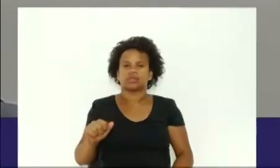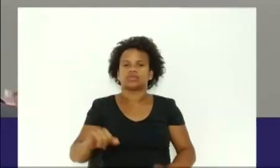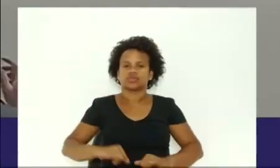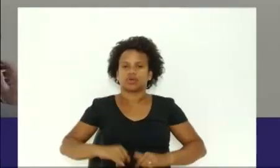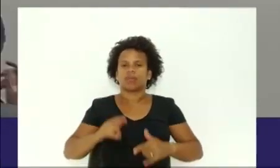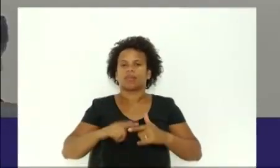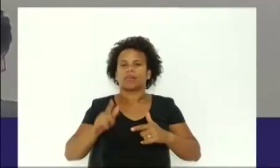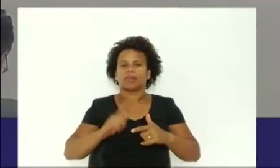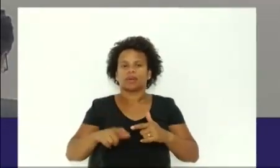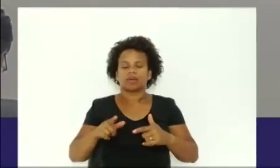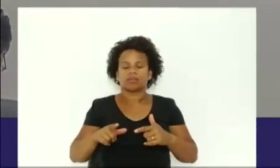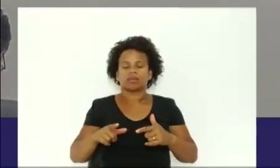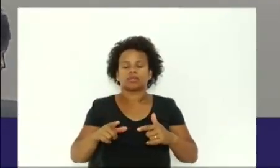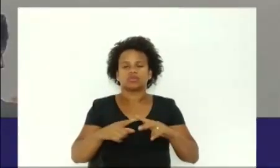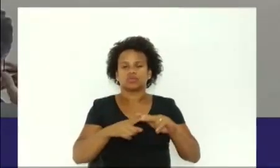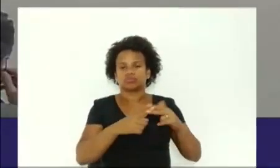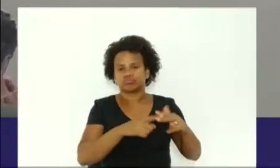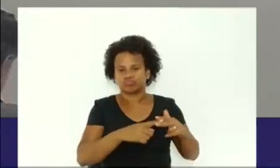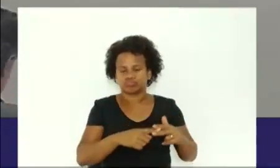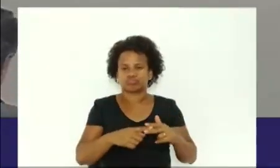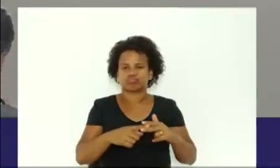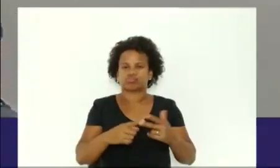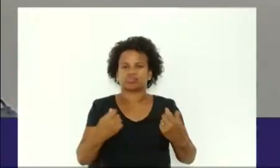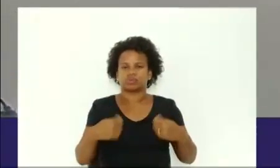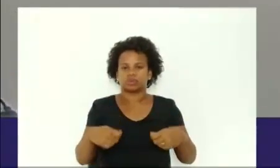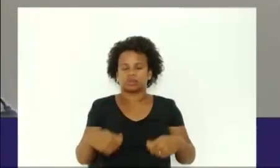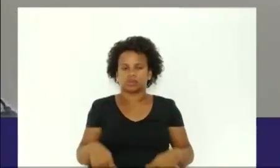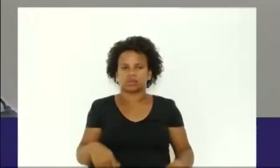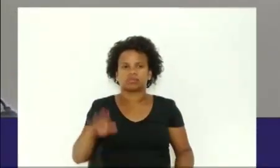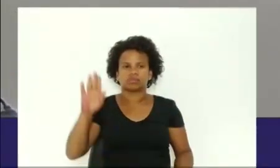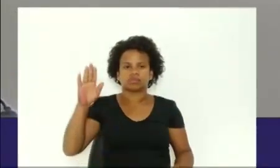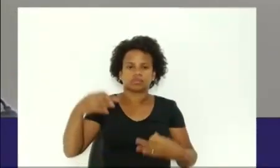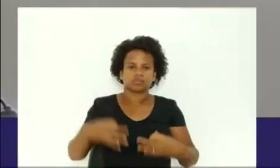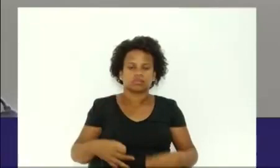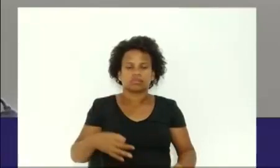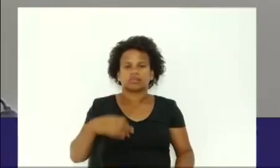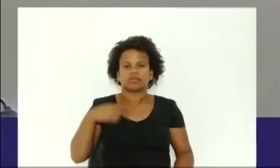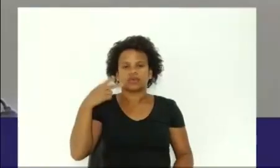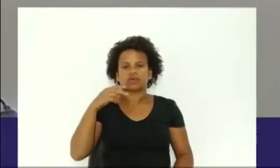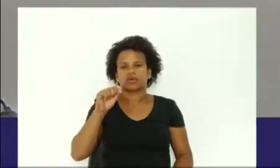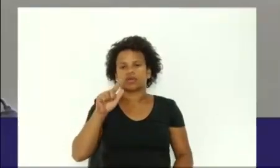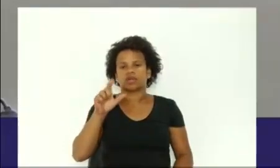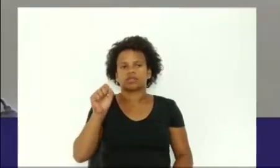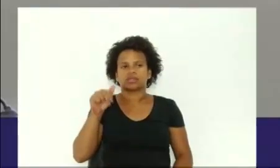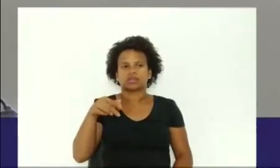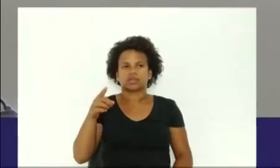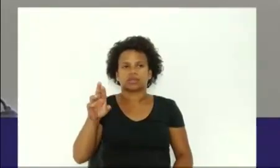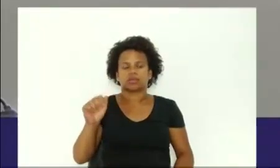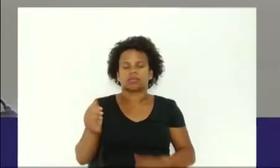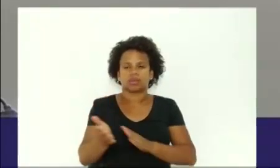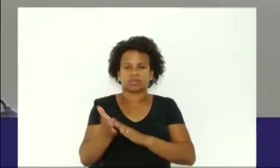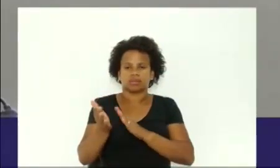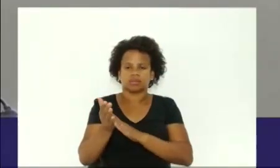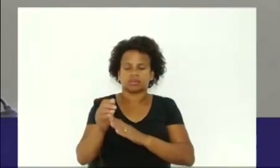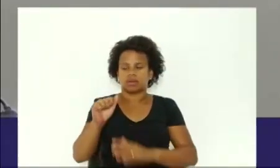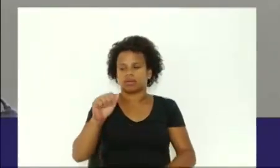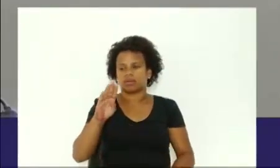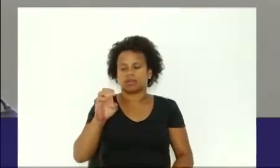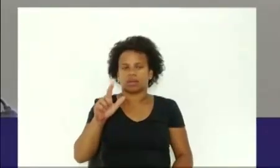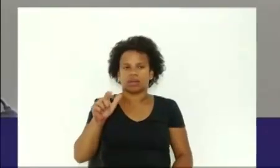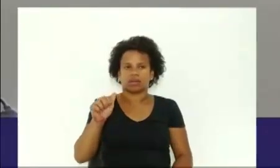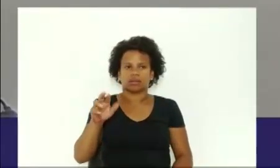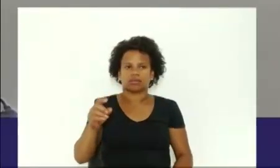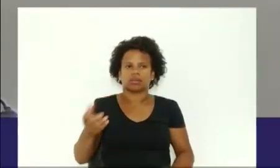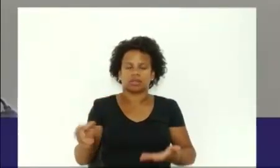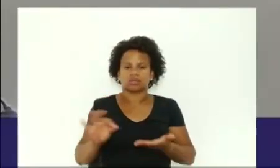Questão de ordem, senhor presidente. Tem a palavra, pela ordem, vereadora Alessandra. Gostaria de parabenizar a vereadora Abelardo e pedir para assinar em apoio.